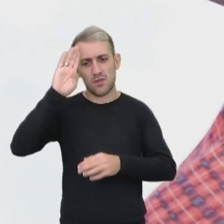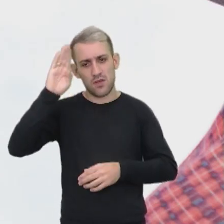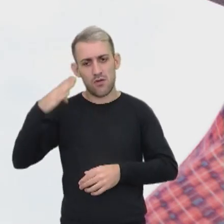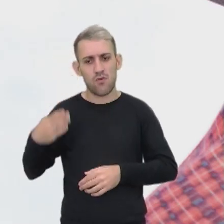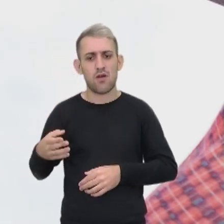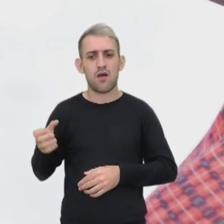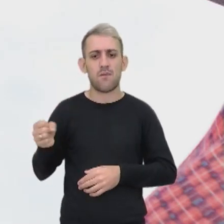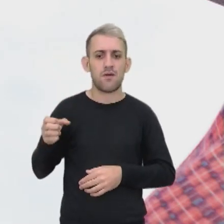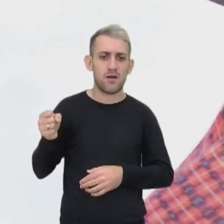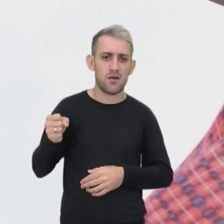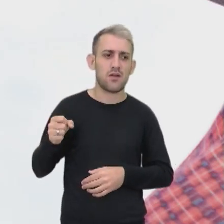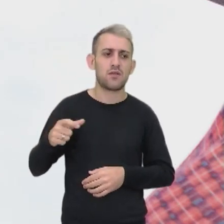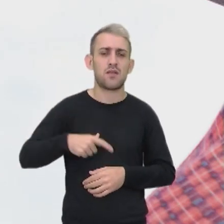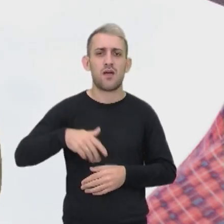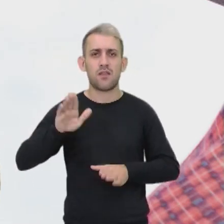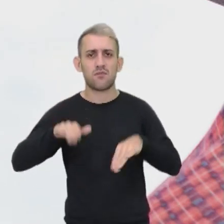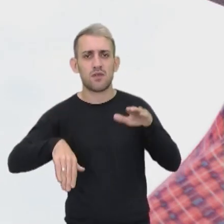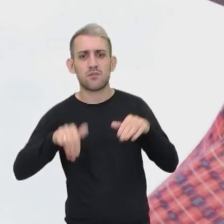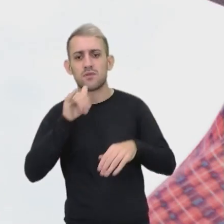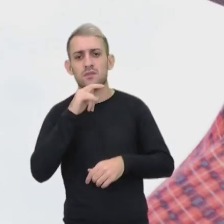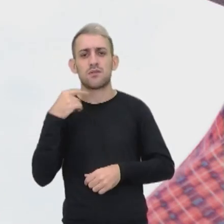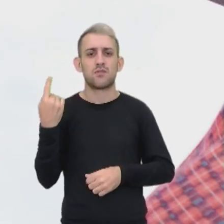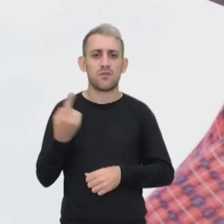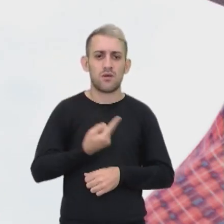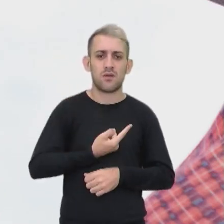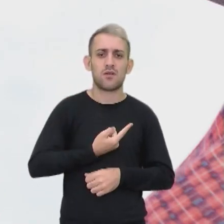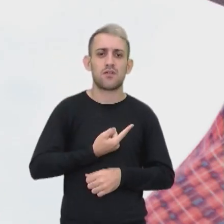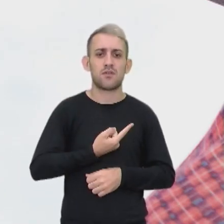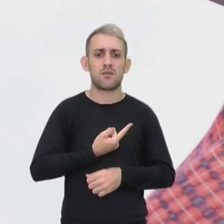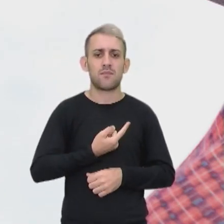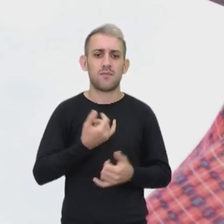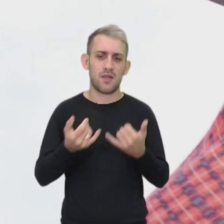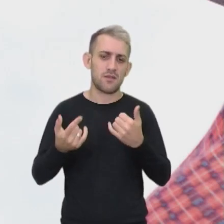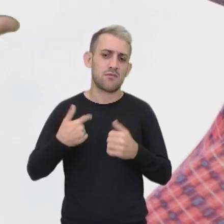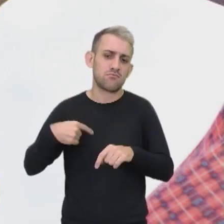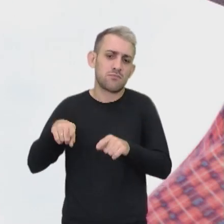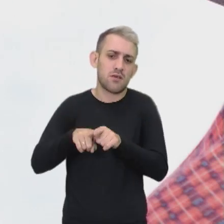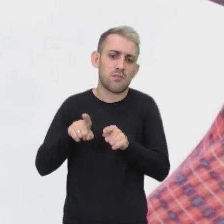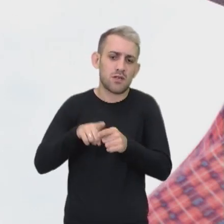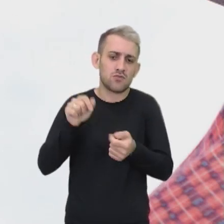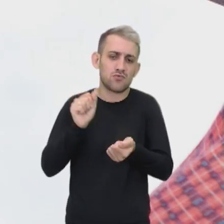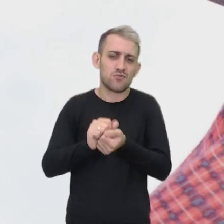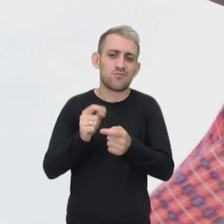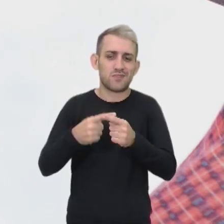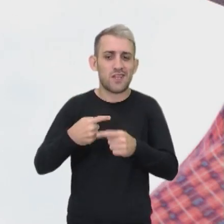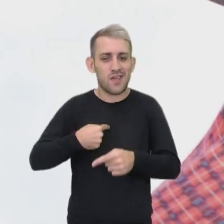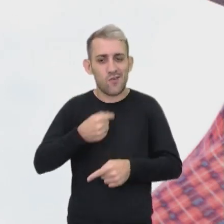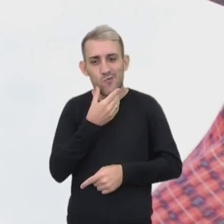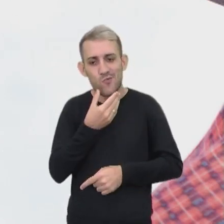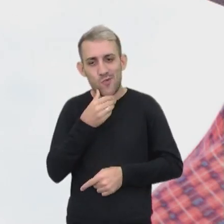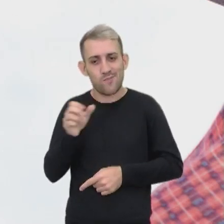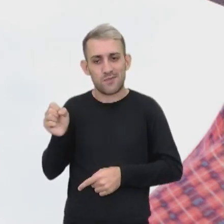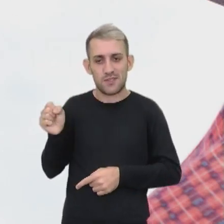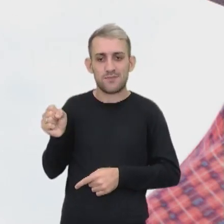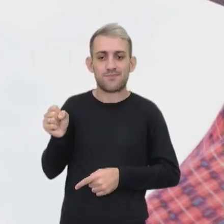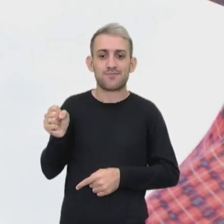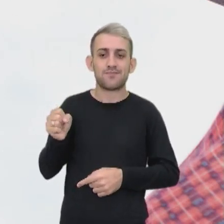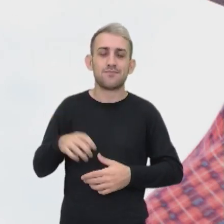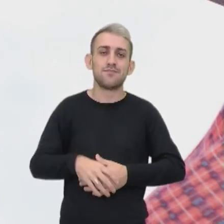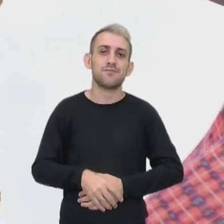seja, às vezes a gente, né? E aí eu me coloco nessa posição, até por ser um homem branco,